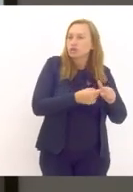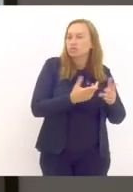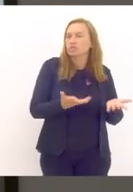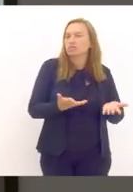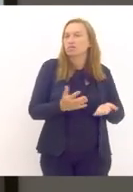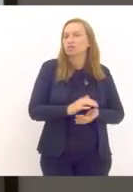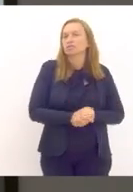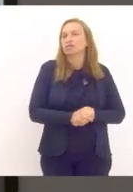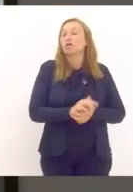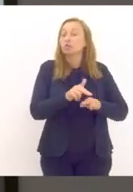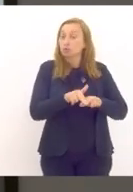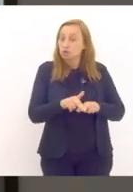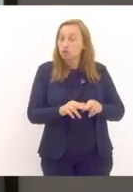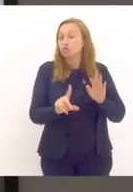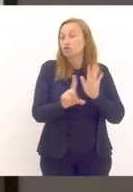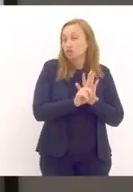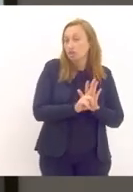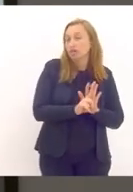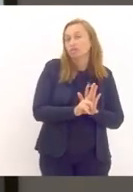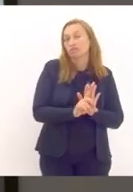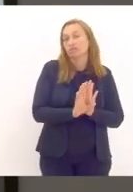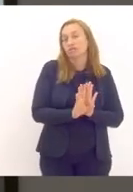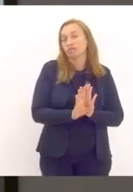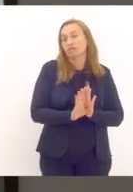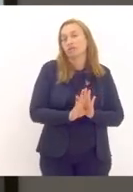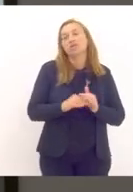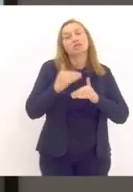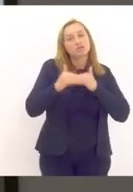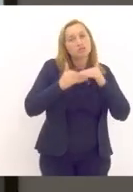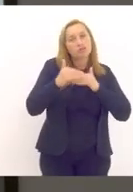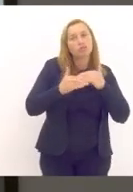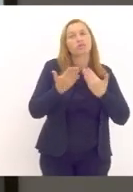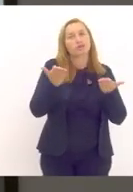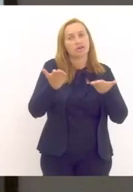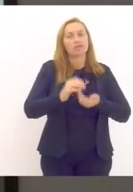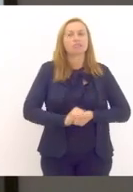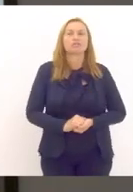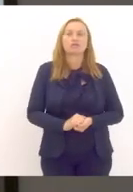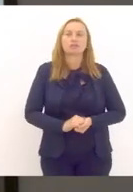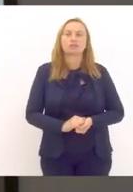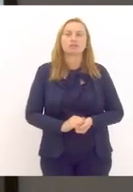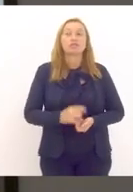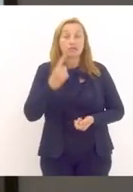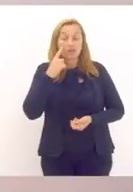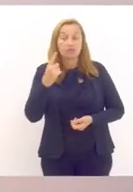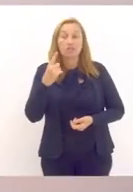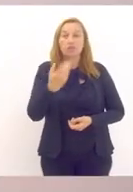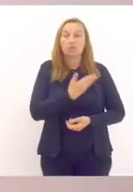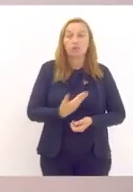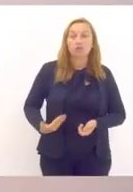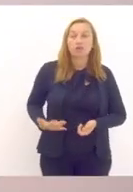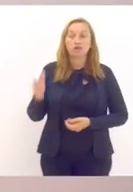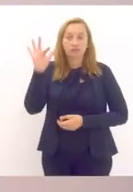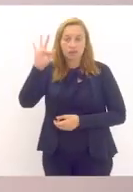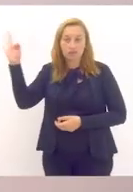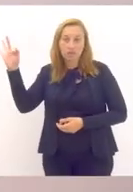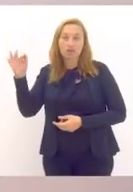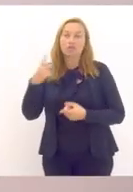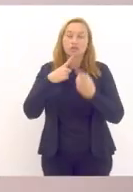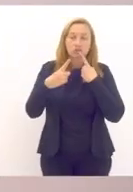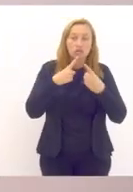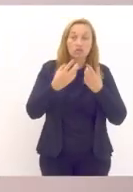questões legislativas. Ou seja, desenvolvimento é isso aí. Quando a gente vê o governo federal fazendo o discurso que fala